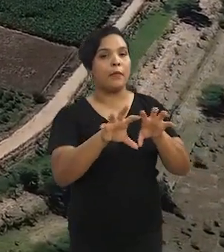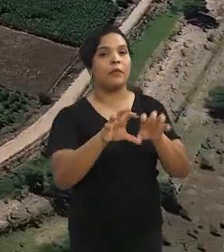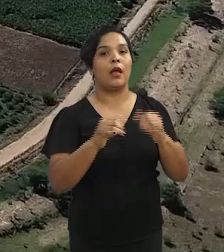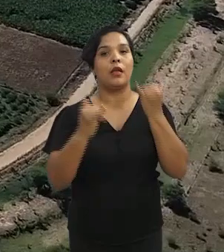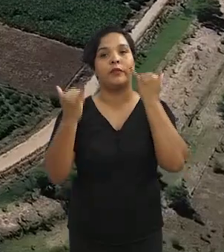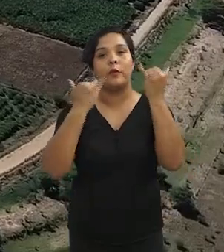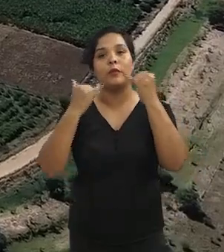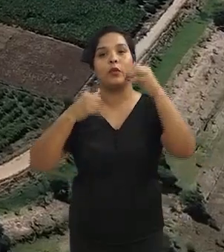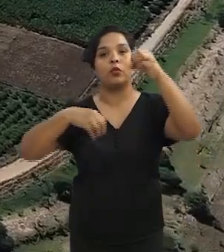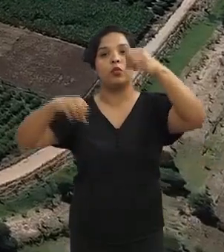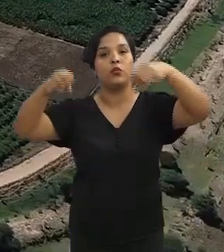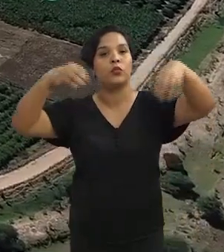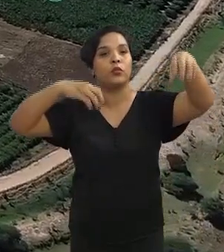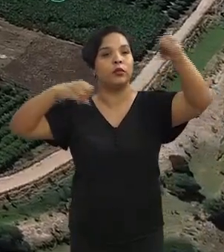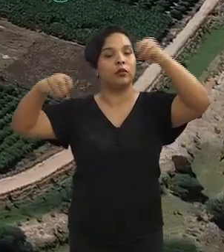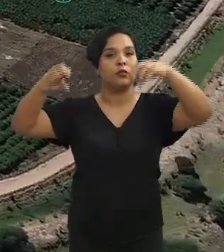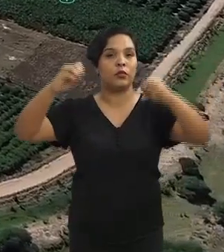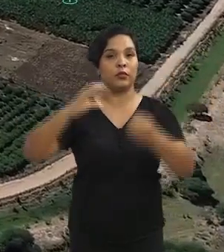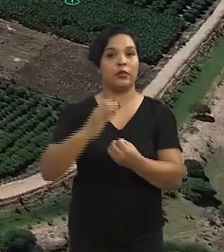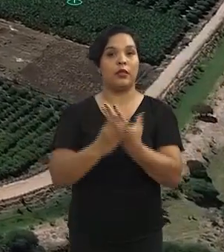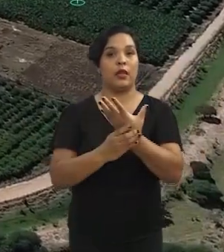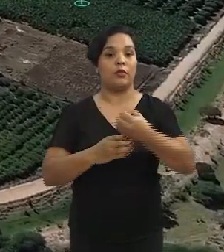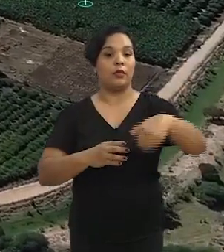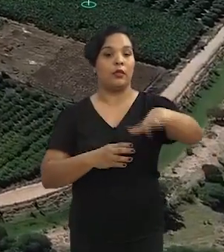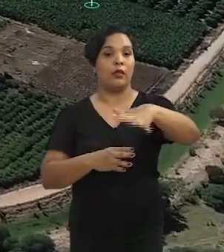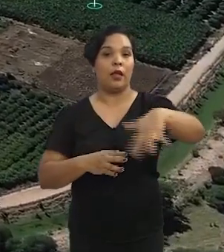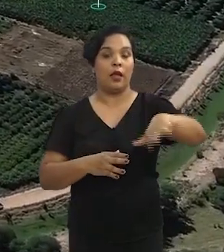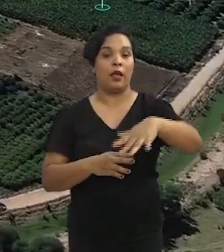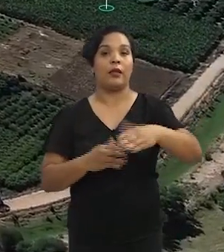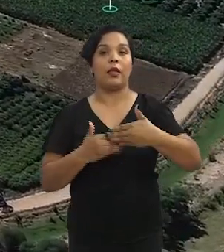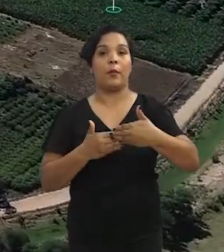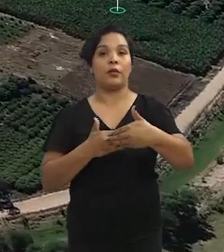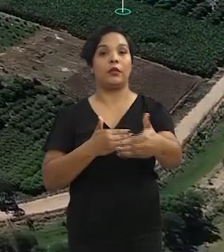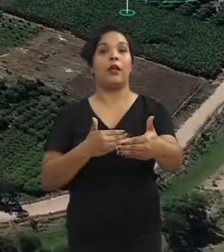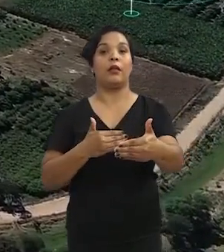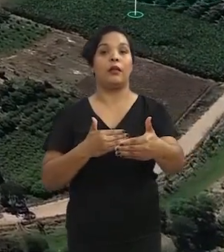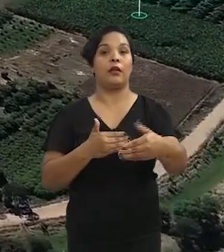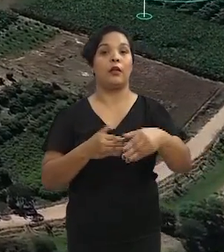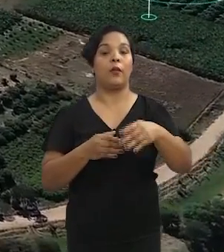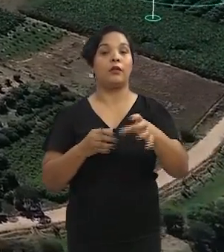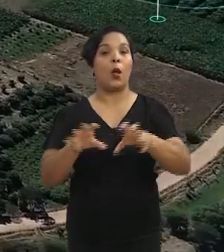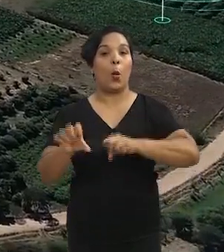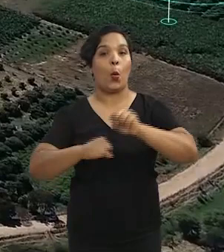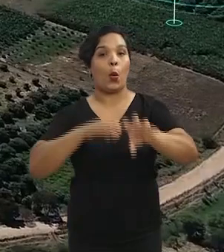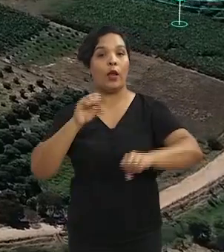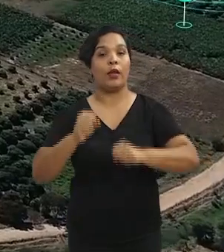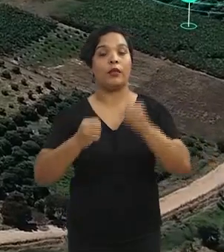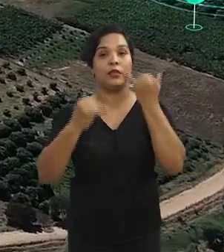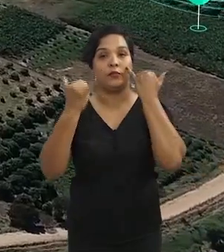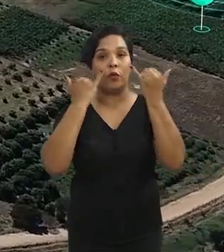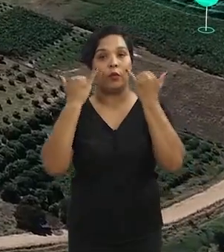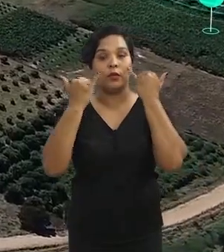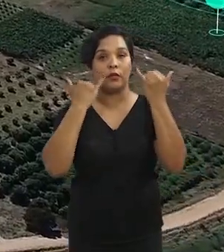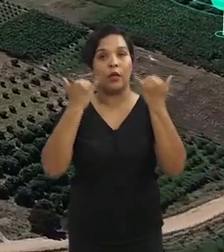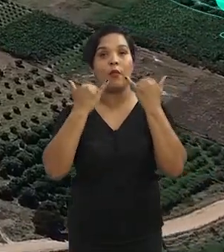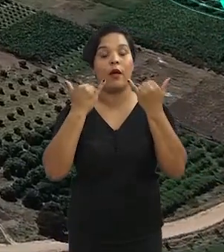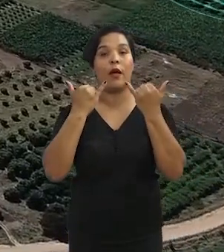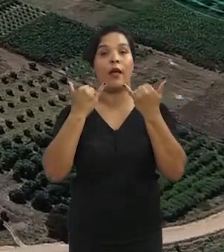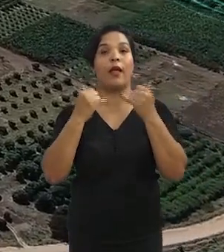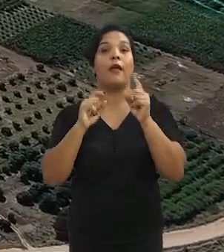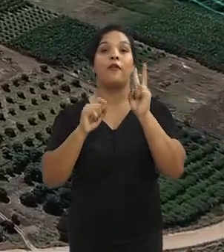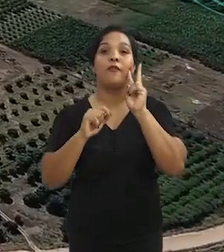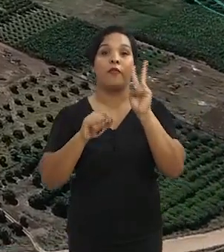as informações dos sensores implantados em campo e, a partir daí, com essa coleta de informações, poder tratar essa